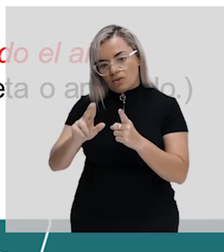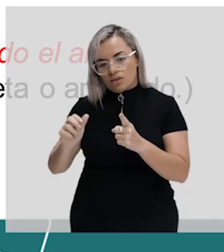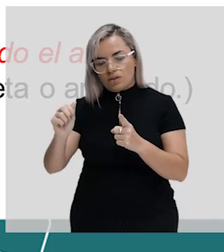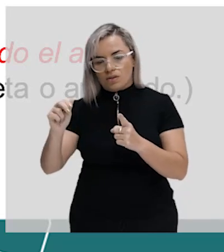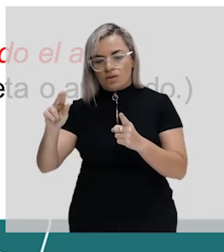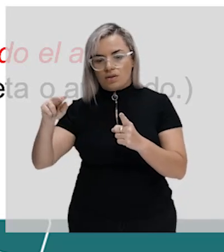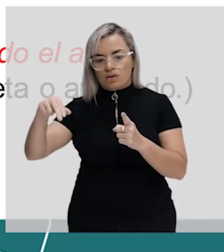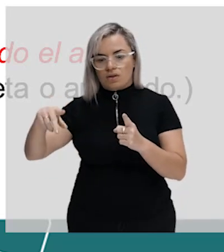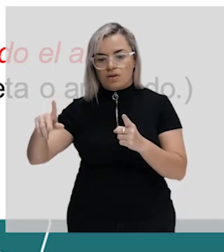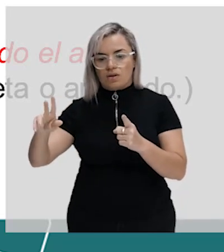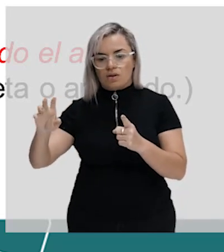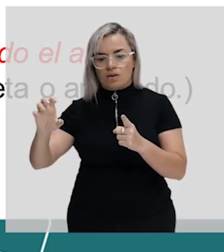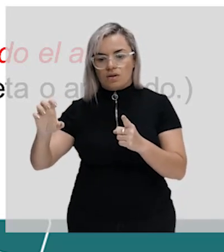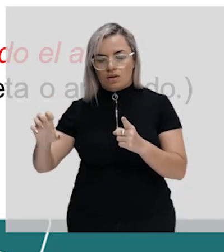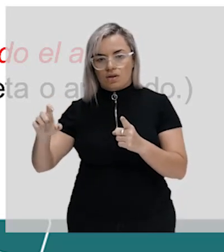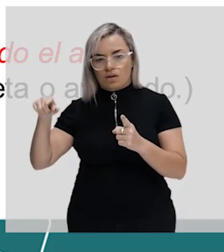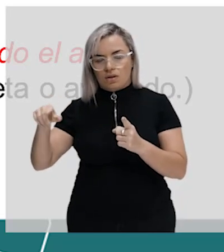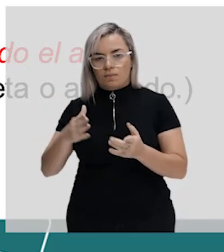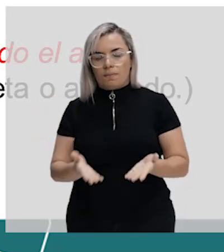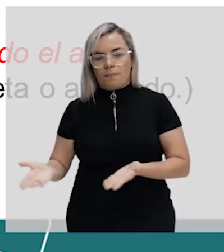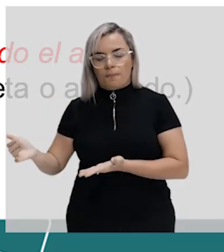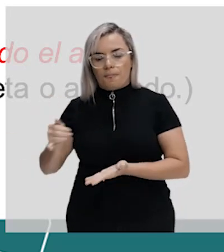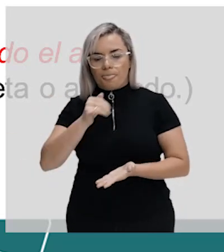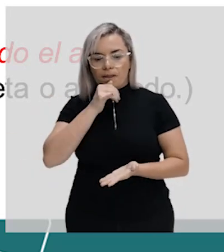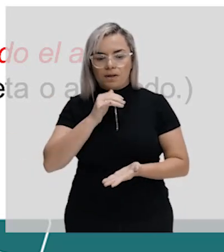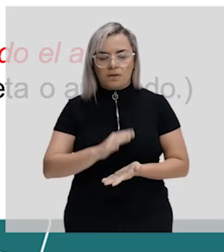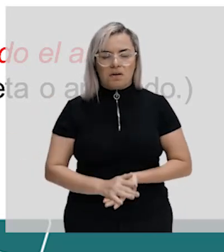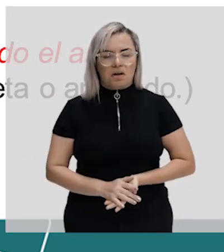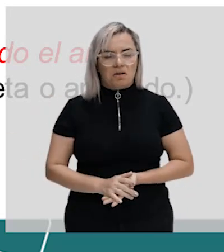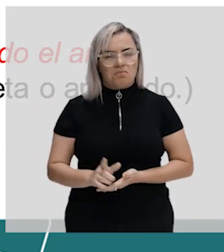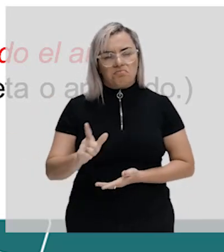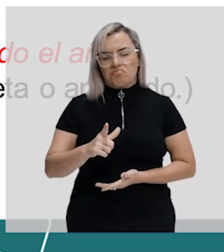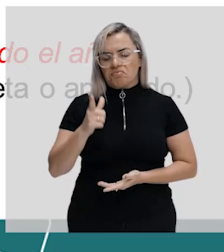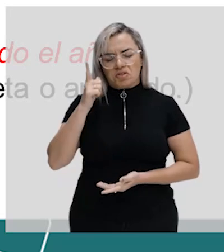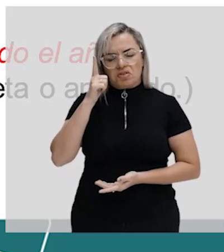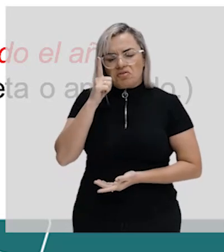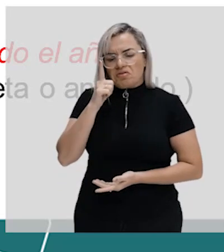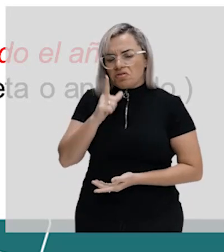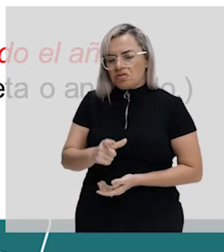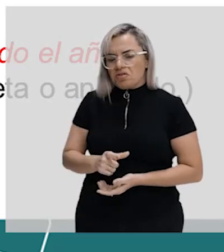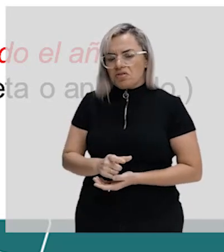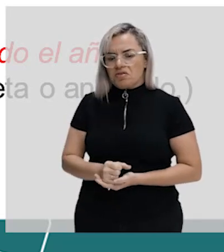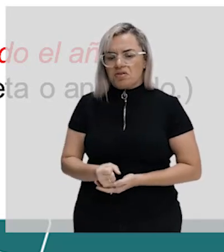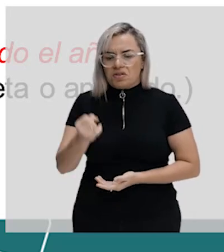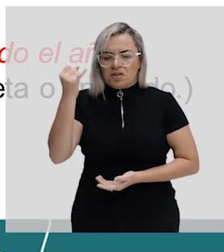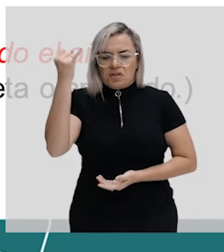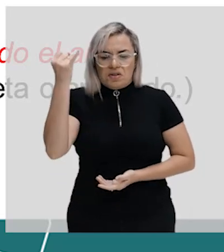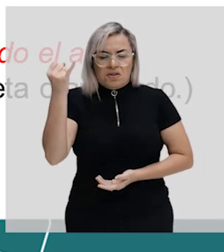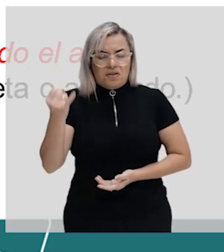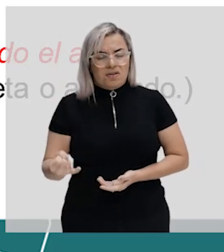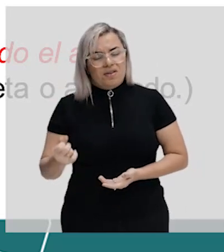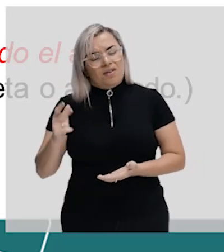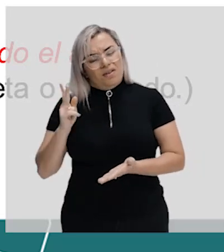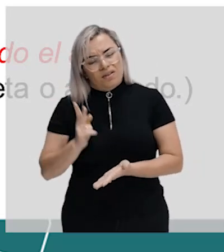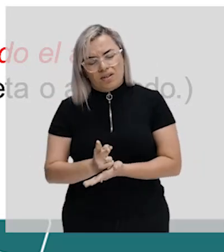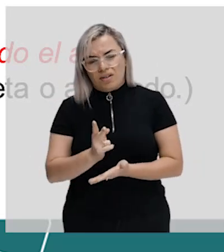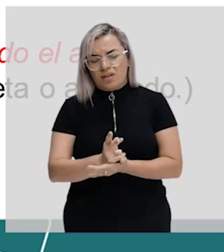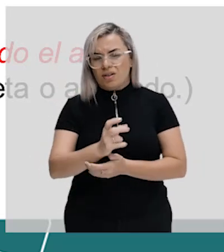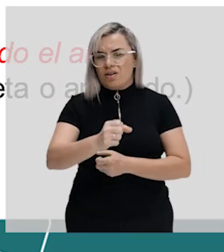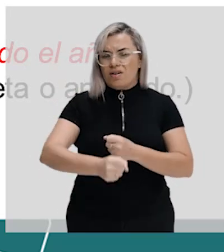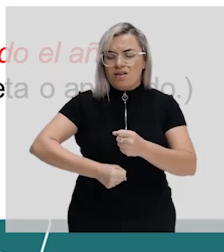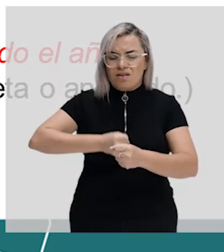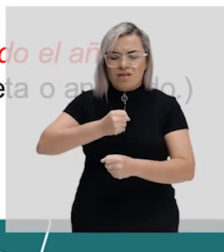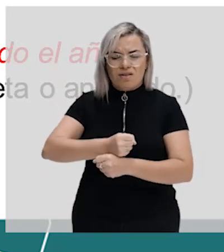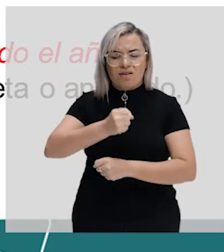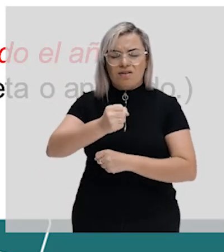não consigo emagrecer, mesmo tendo estado de dieta o ano todo. Então, há